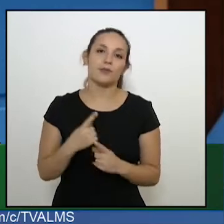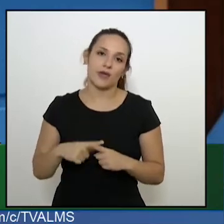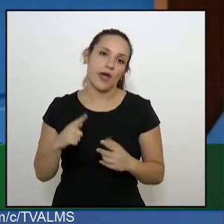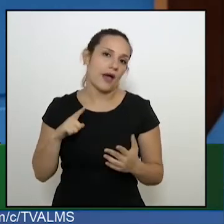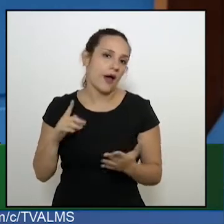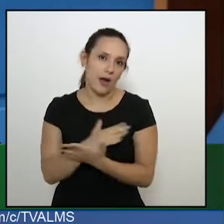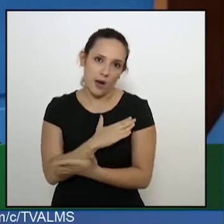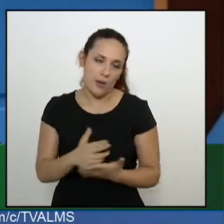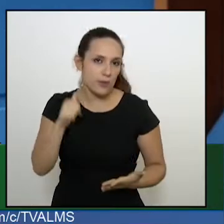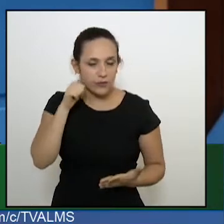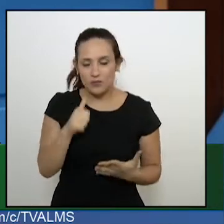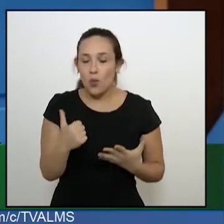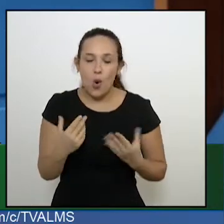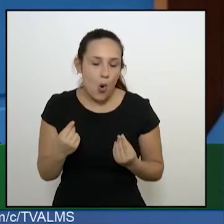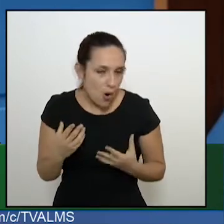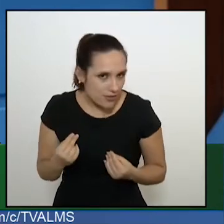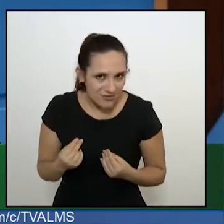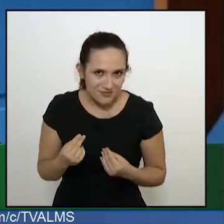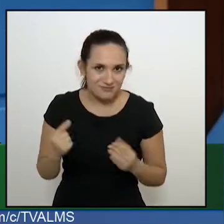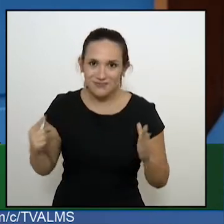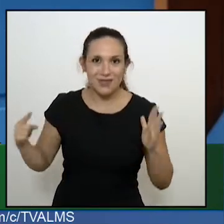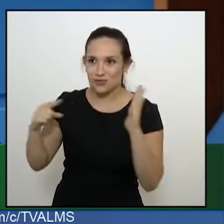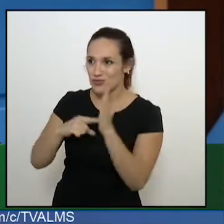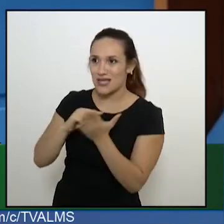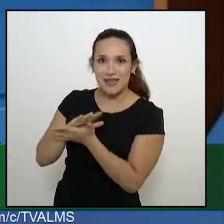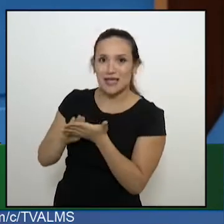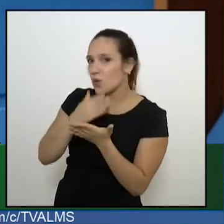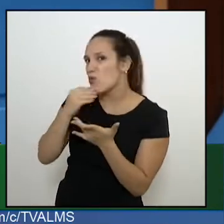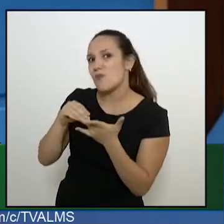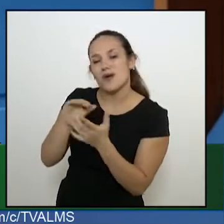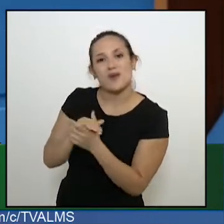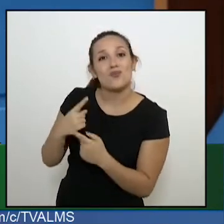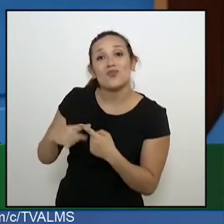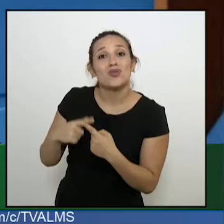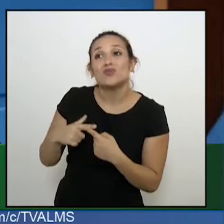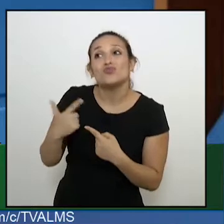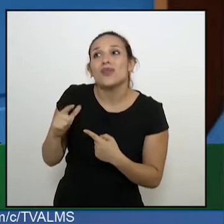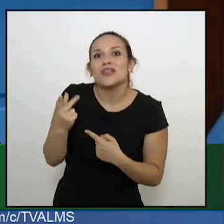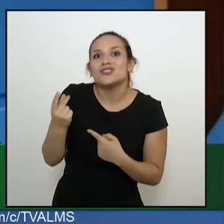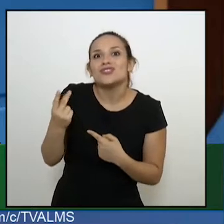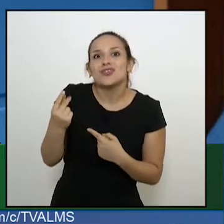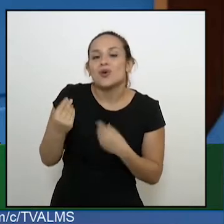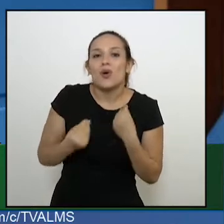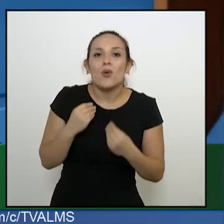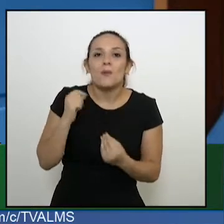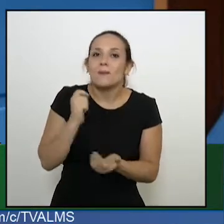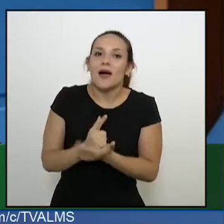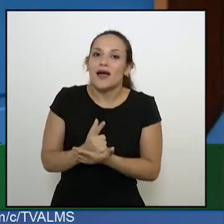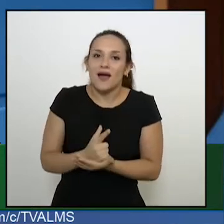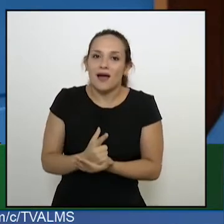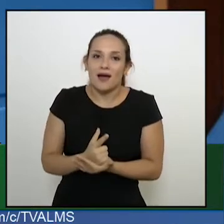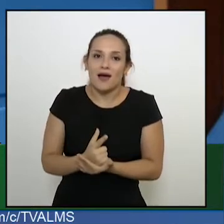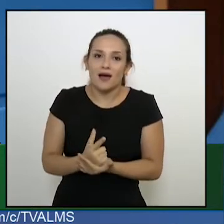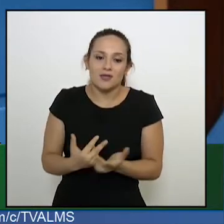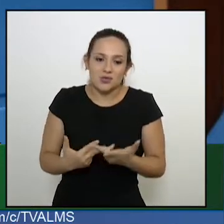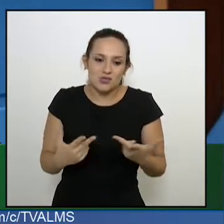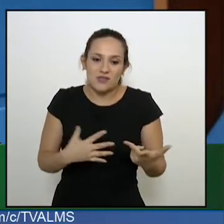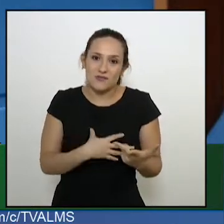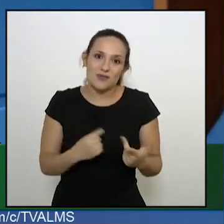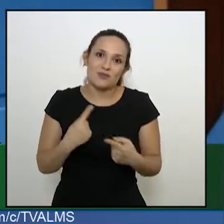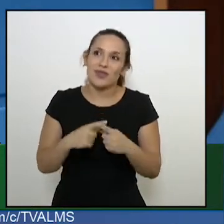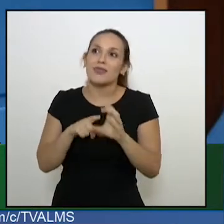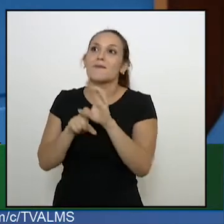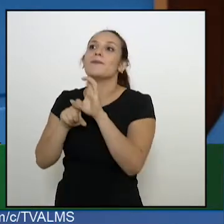muitas delas não denunciam com medo de não ter o que dar de comer a seus filhos, porque dependem de um